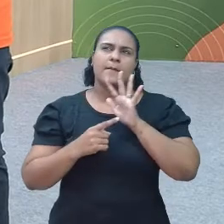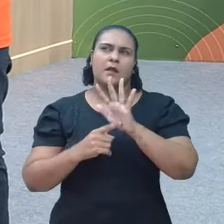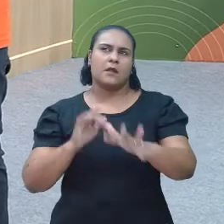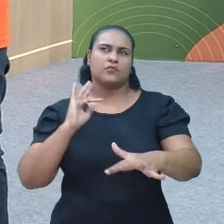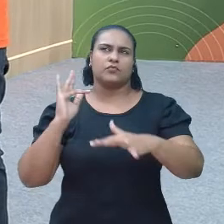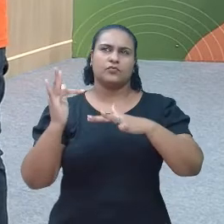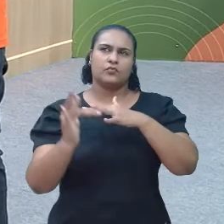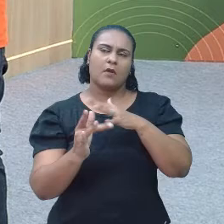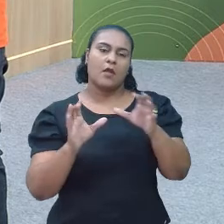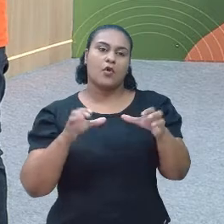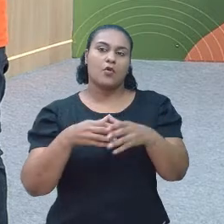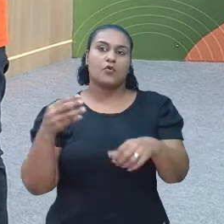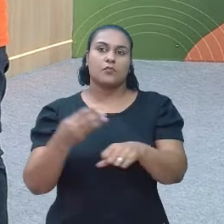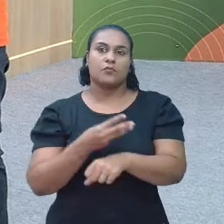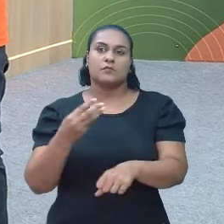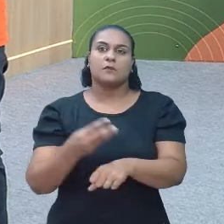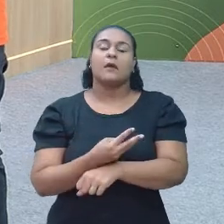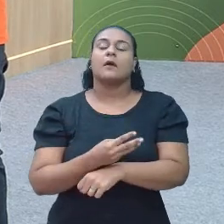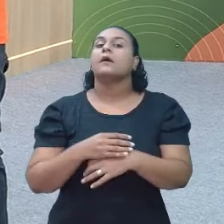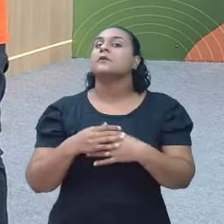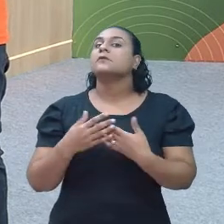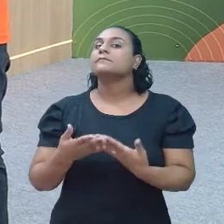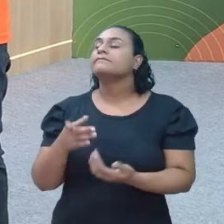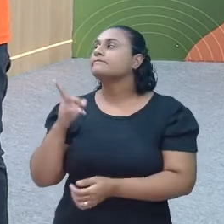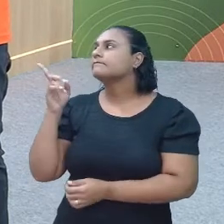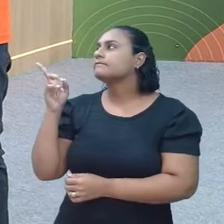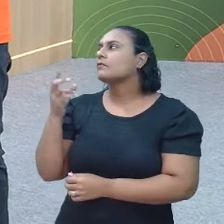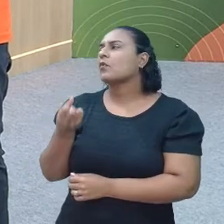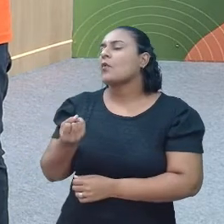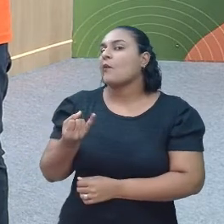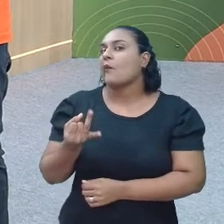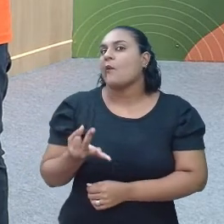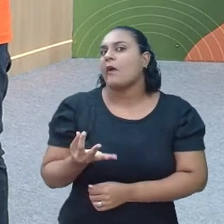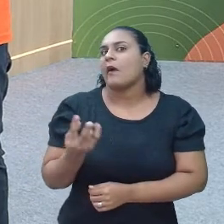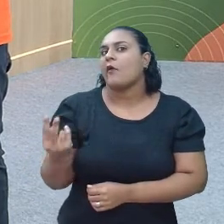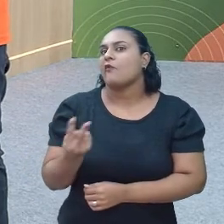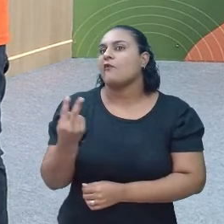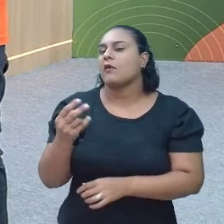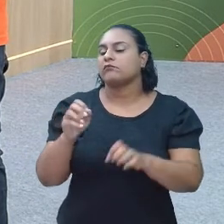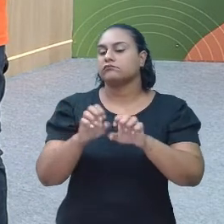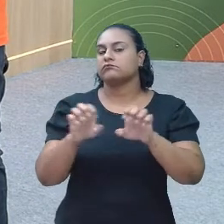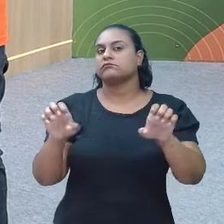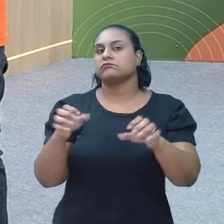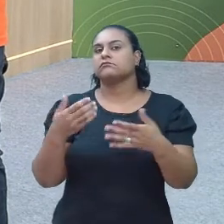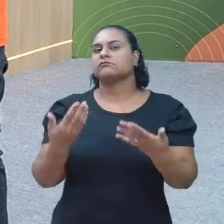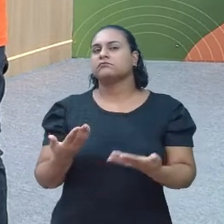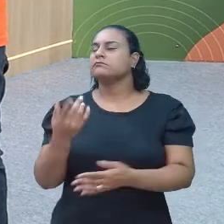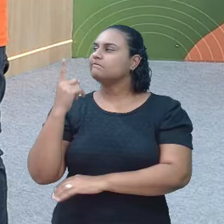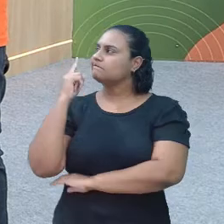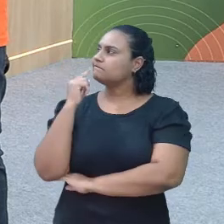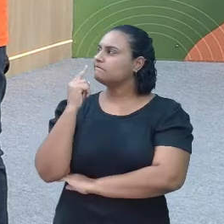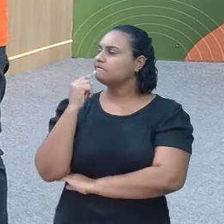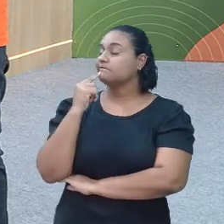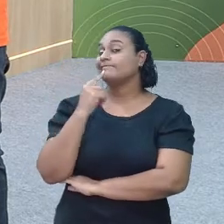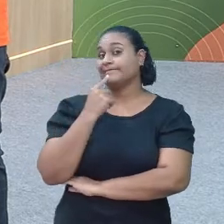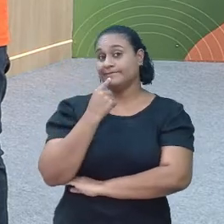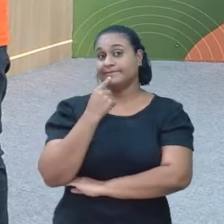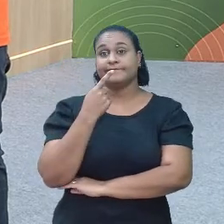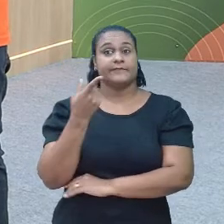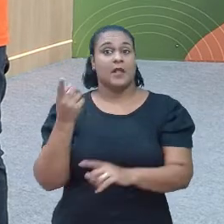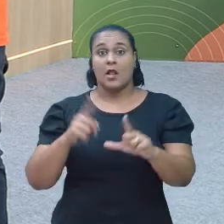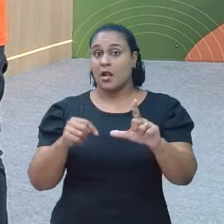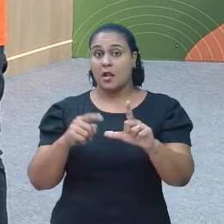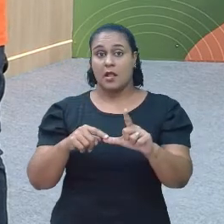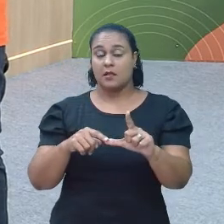de WhatsApp, quando te mandam lá qual o valor daquela expressão. Só que essa expressão, ao invés de estarem com